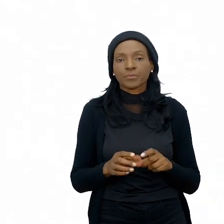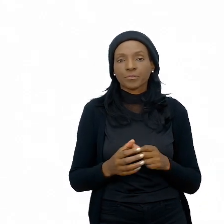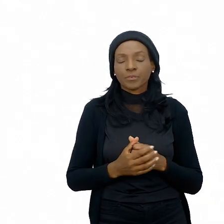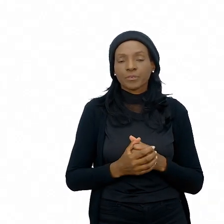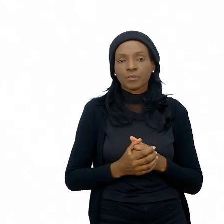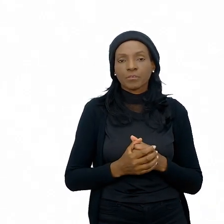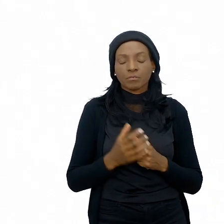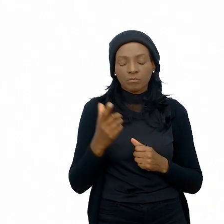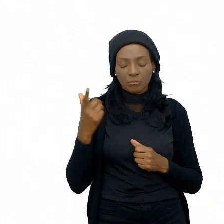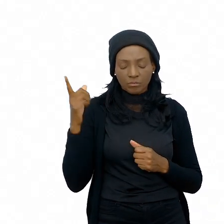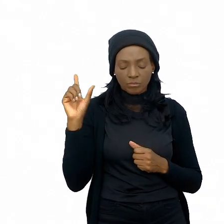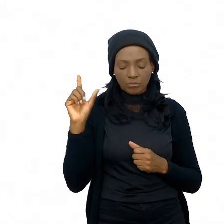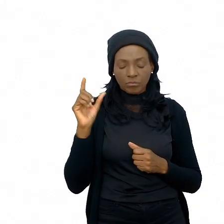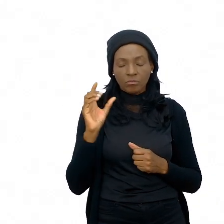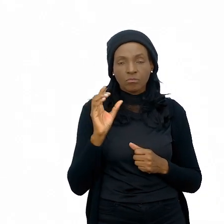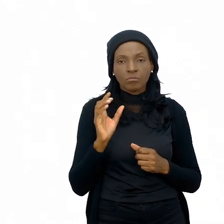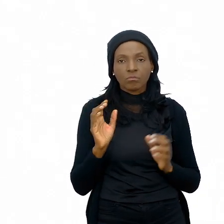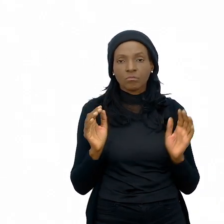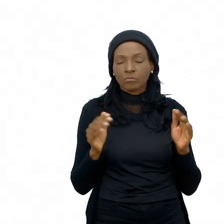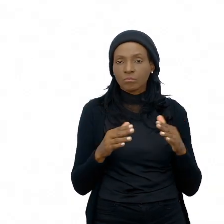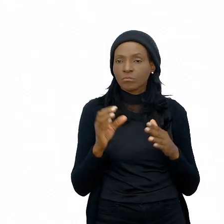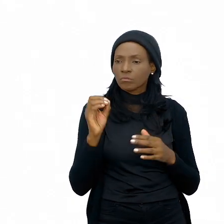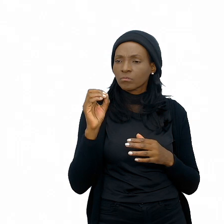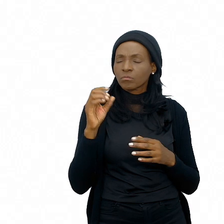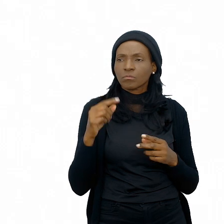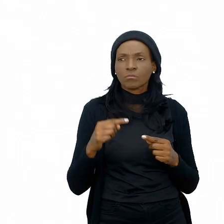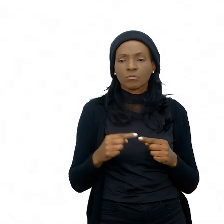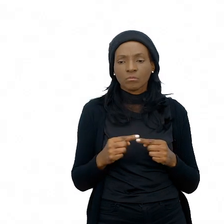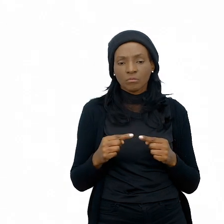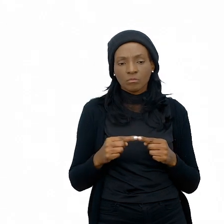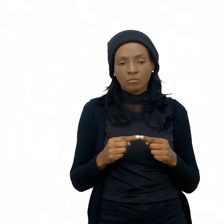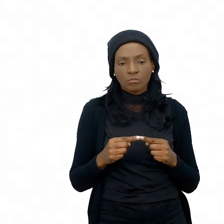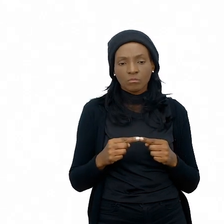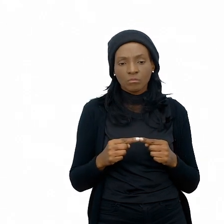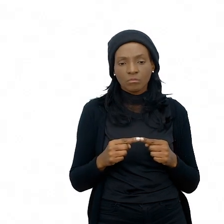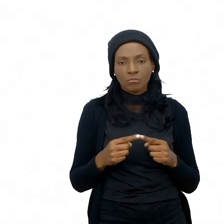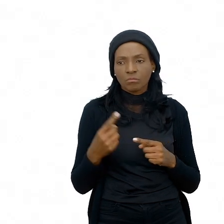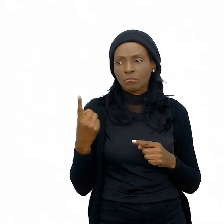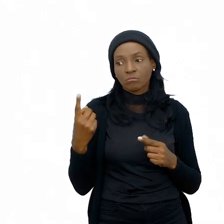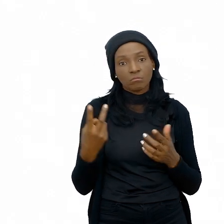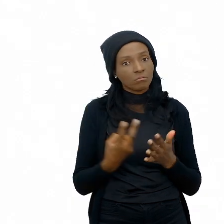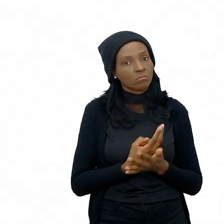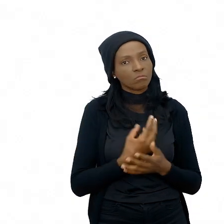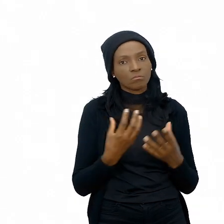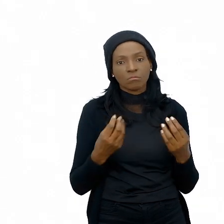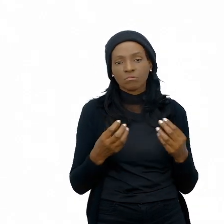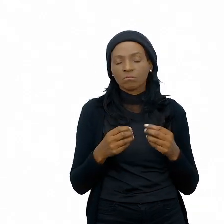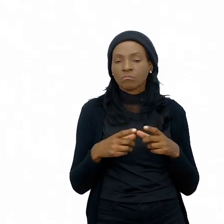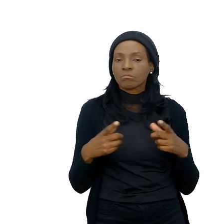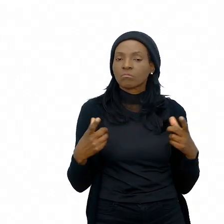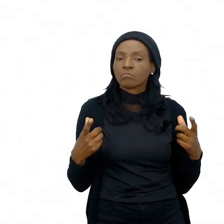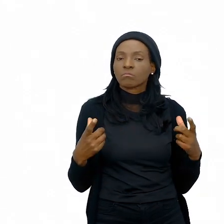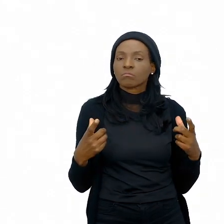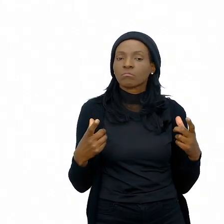E um outro aspecto do zero, há um equívoco muito grande e